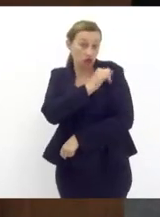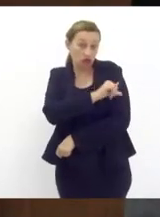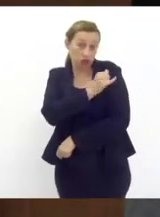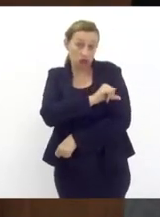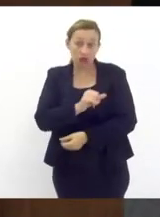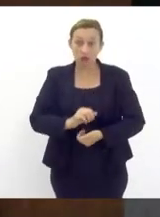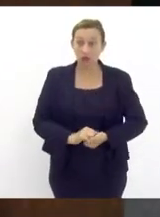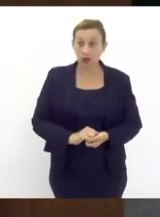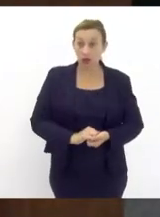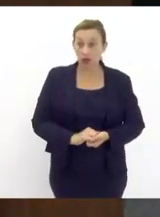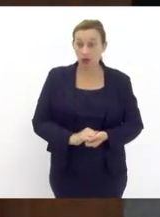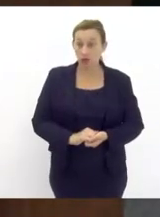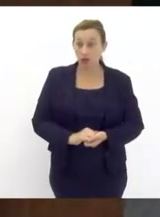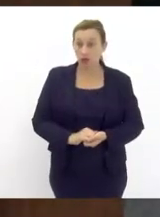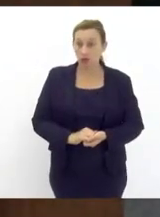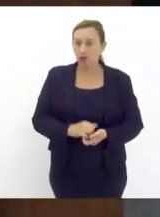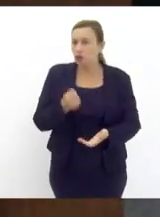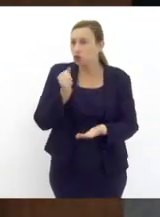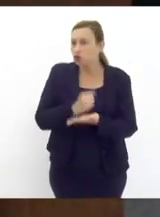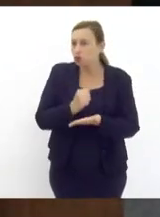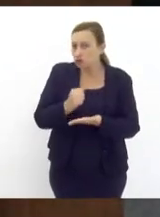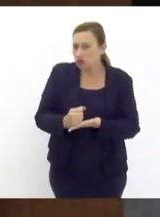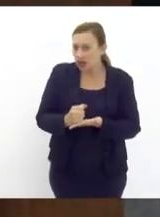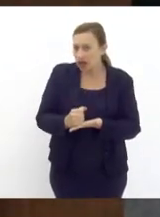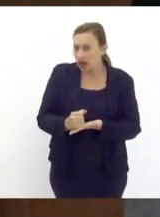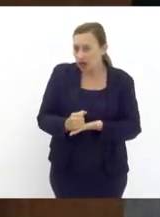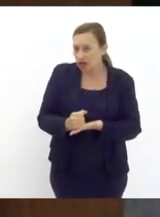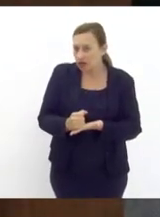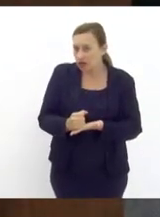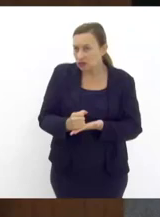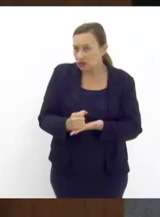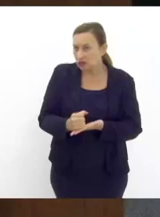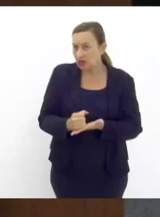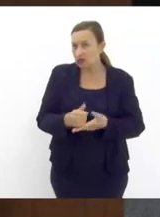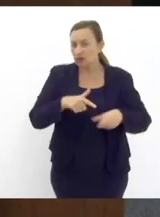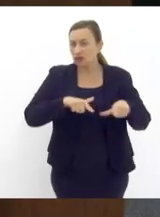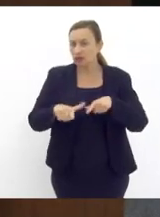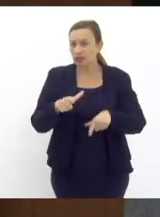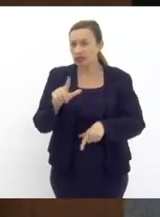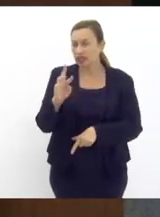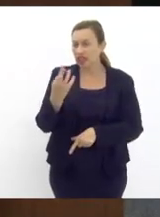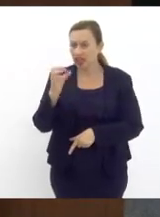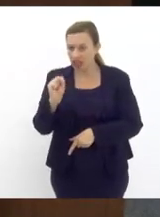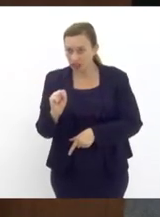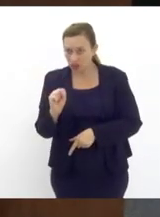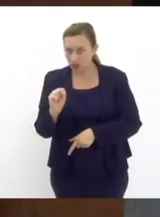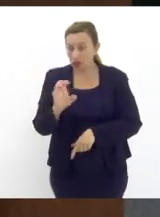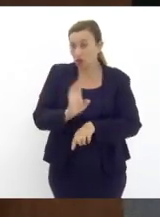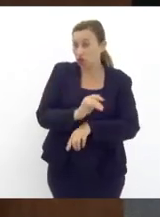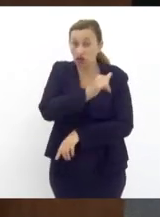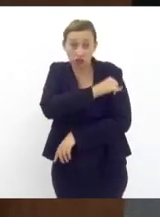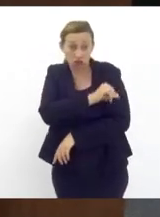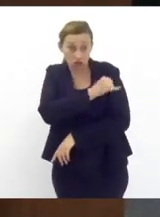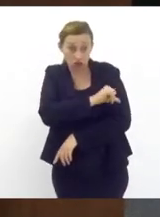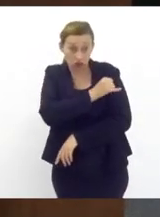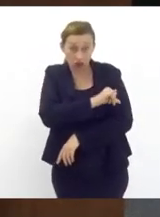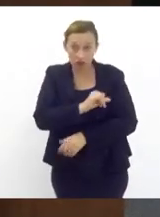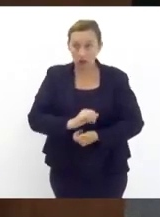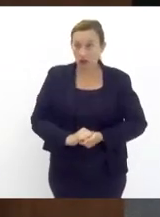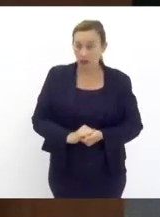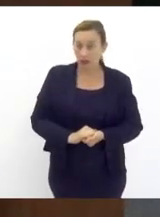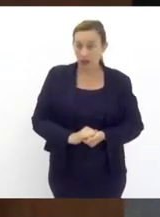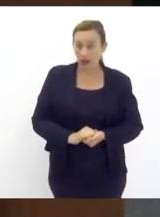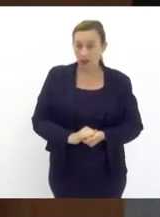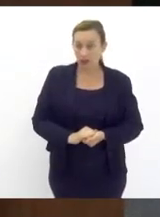é os contratos que rezam as operações de crédito tomadas pelo Estado do Rio de Janeiro São